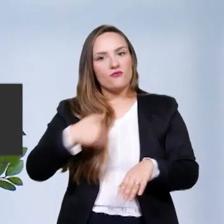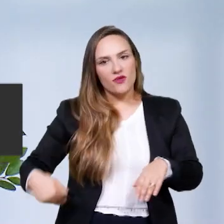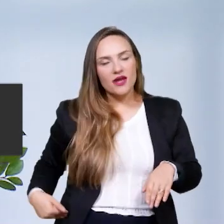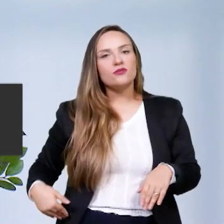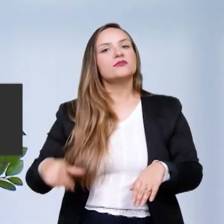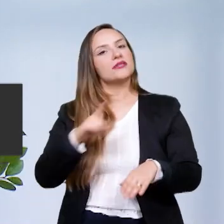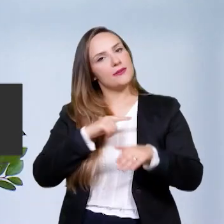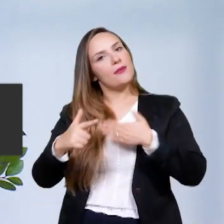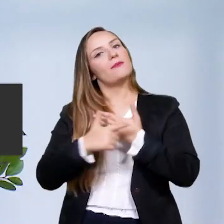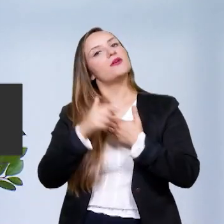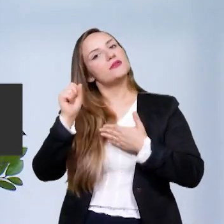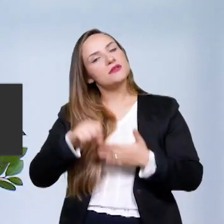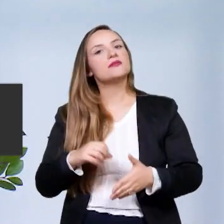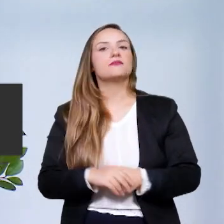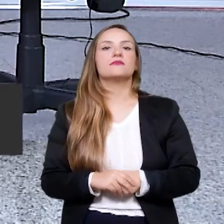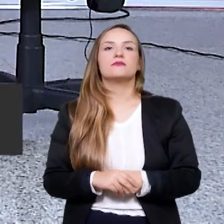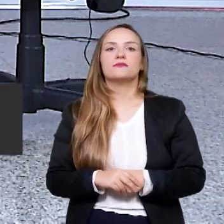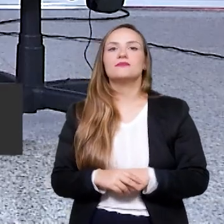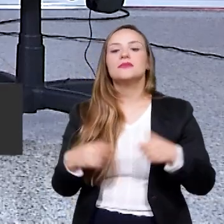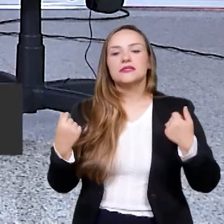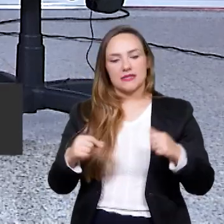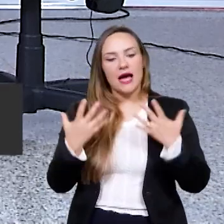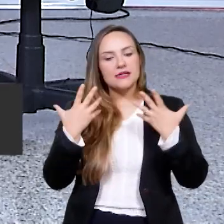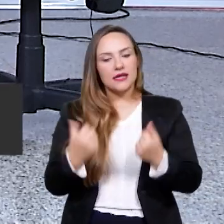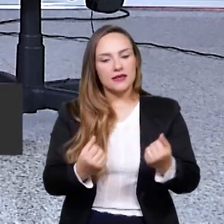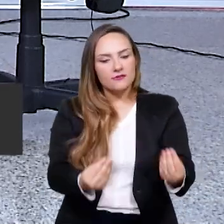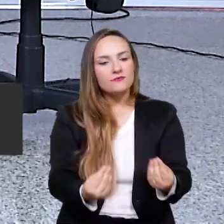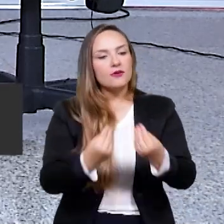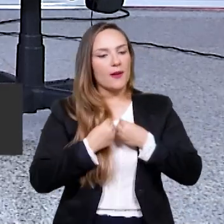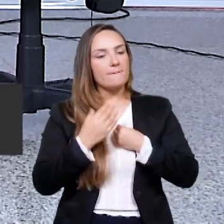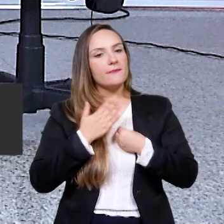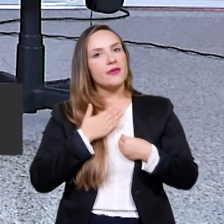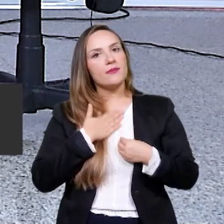essa responsabilidade. Né, que é o papel do deputado. Ele